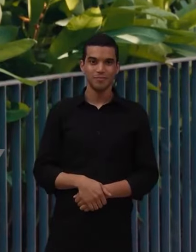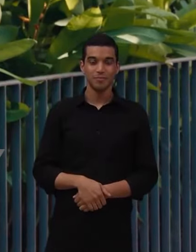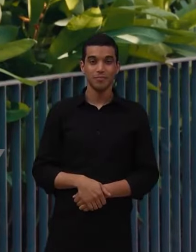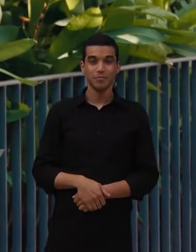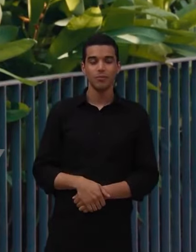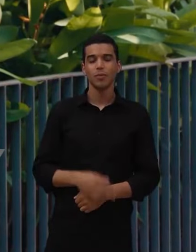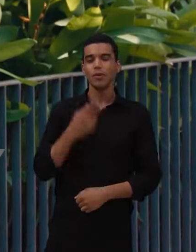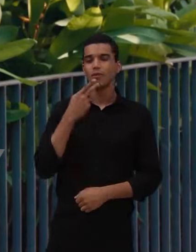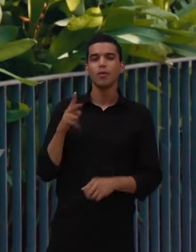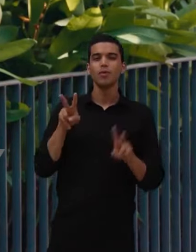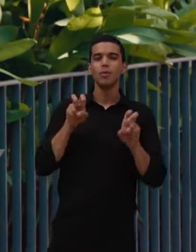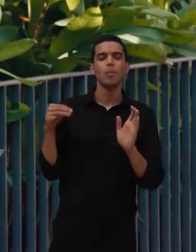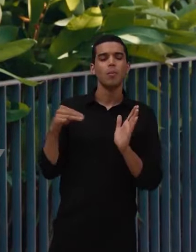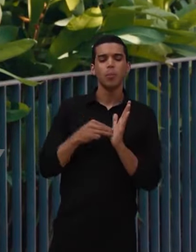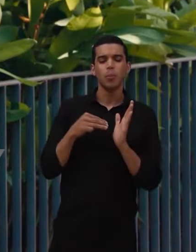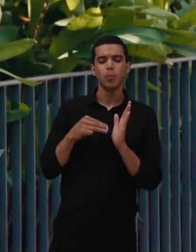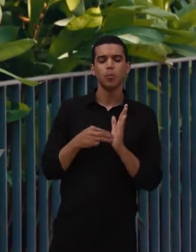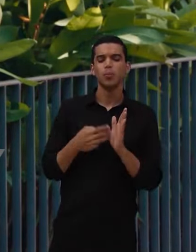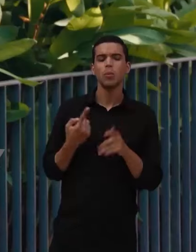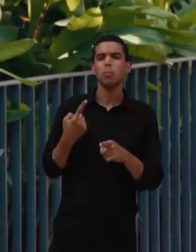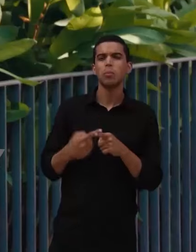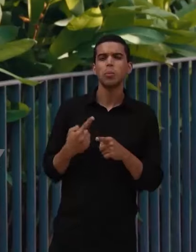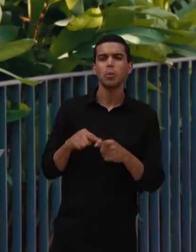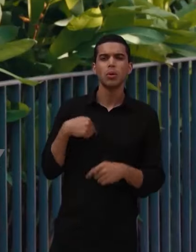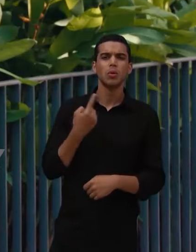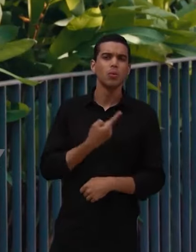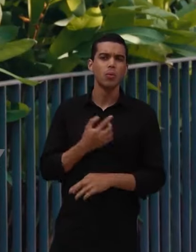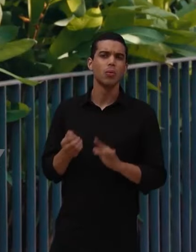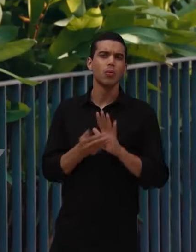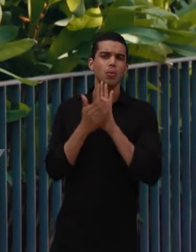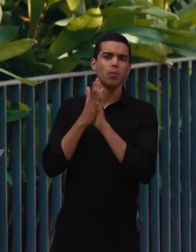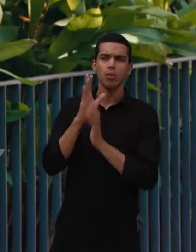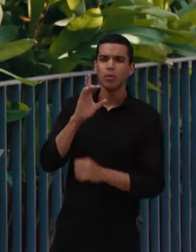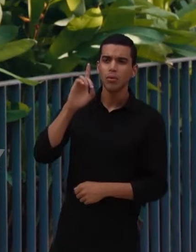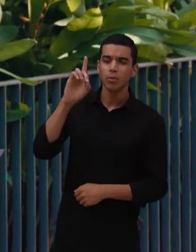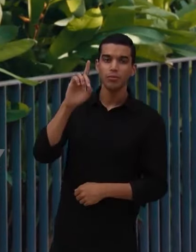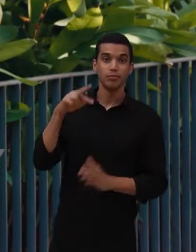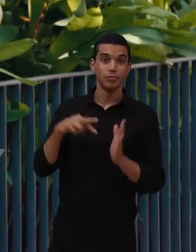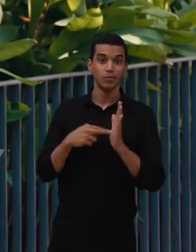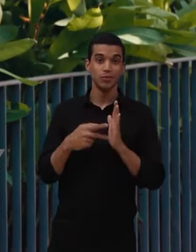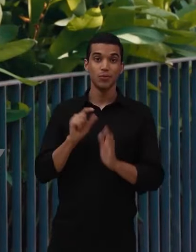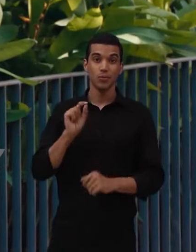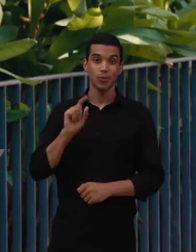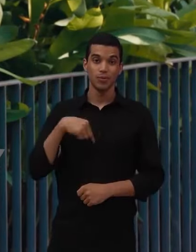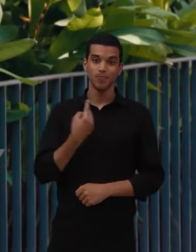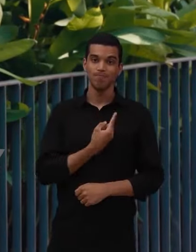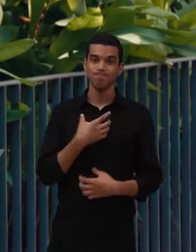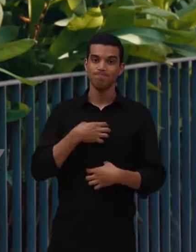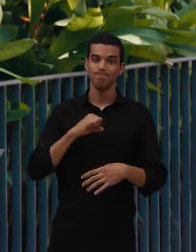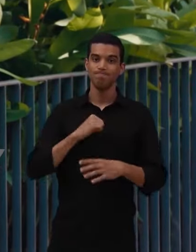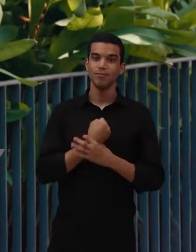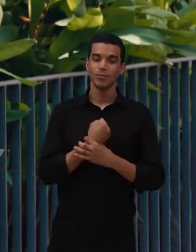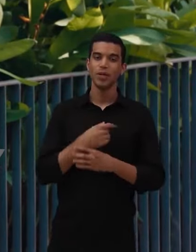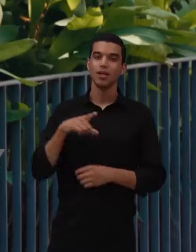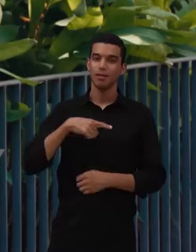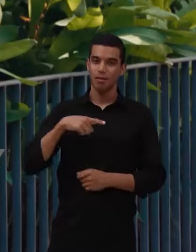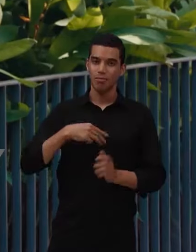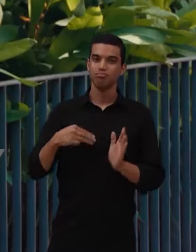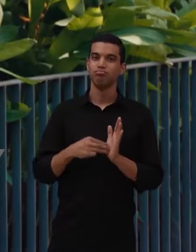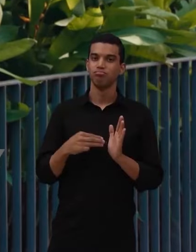Quando falamos de razão, falamos de convicções. E se temos razões